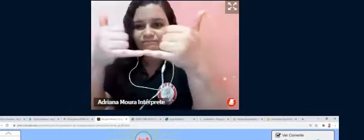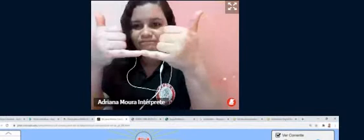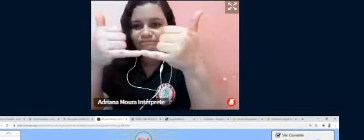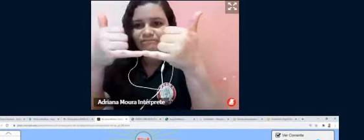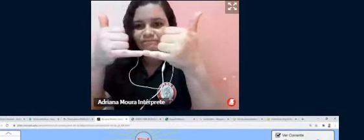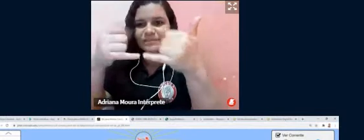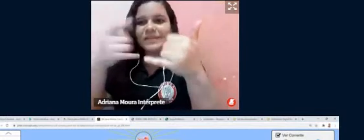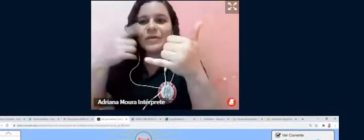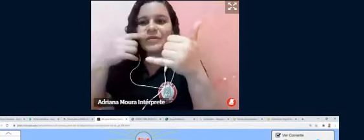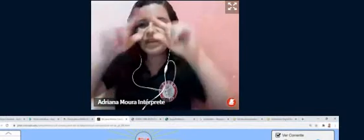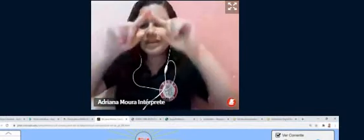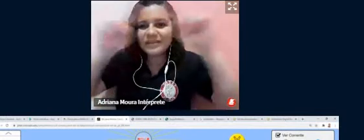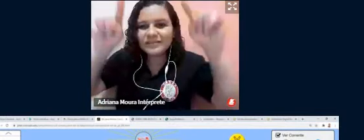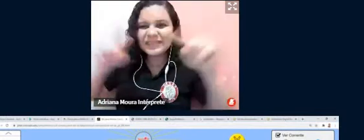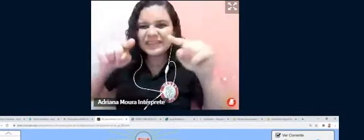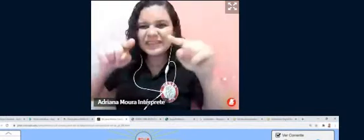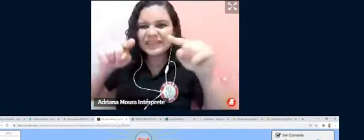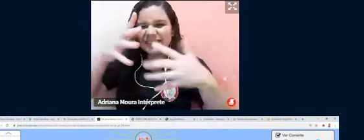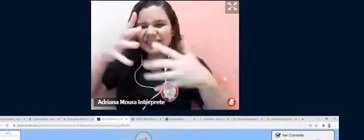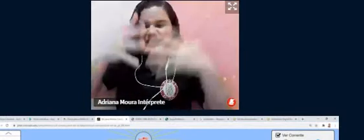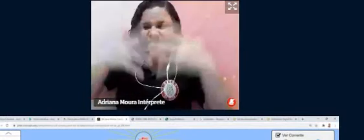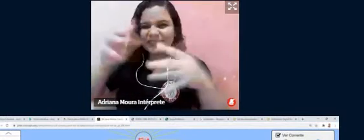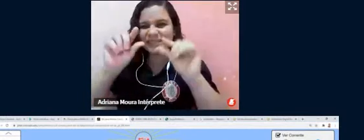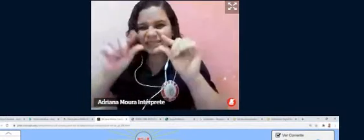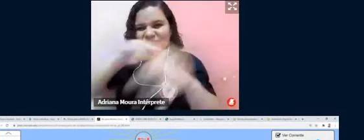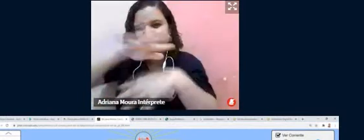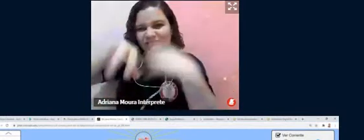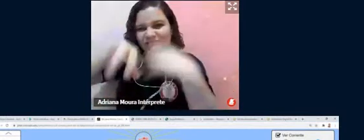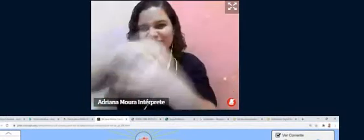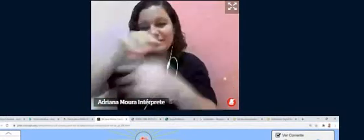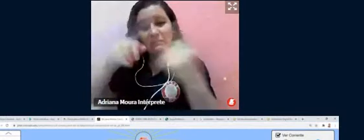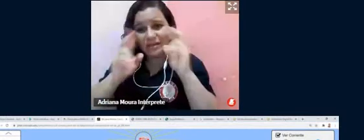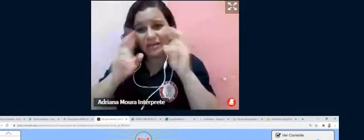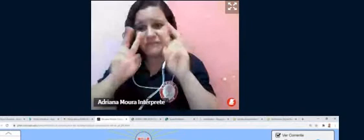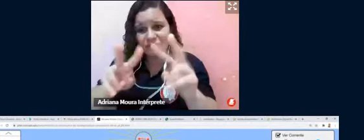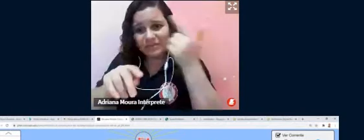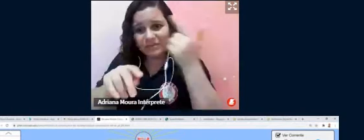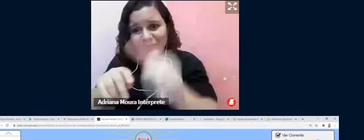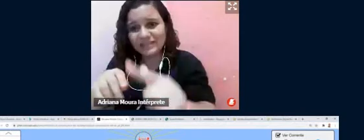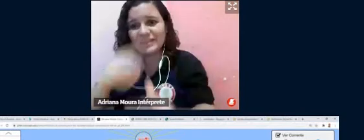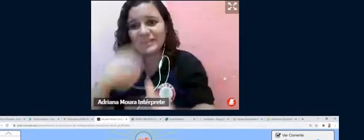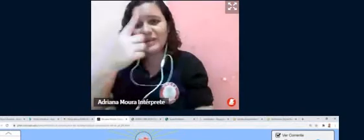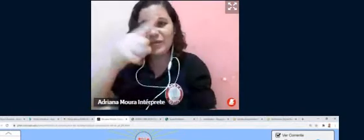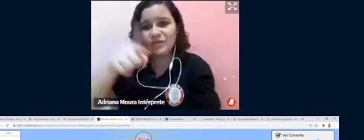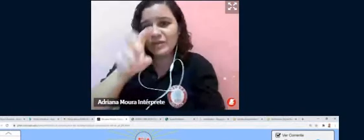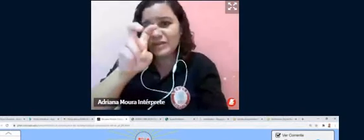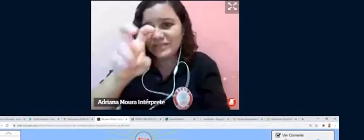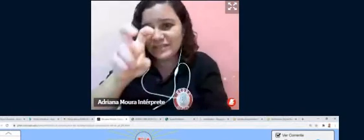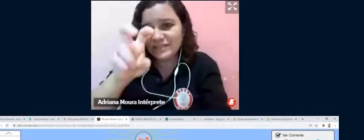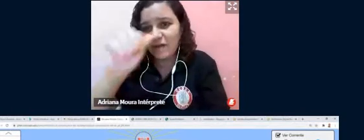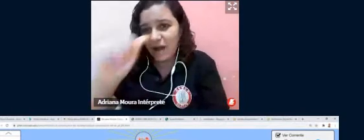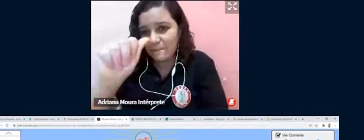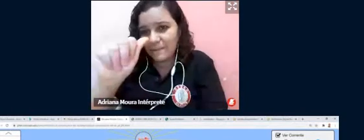Ficou meio bagunçado aqui. Bom, dá para ver. 1,5 amperes aqui e 0,9